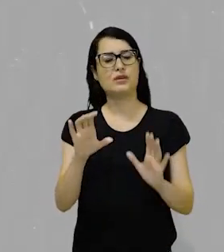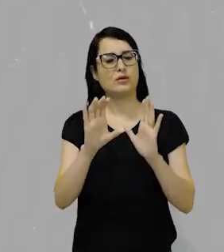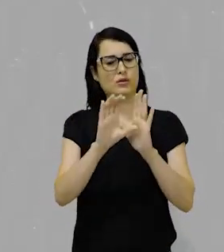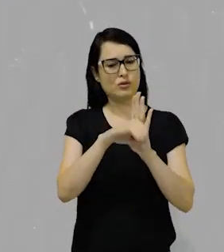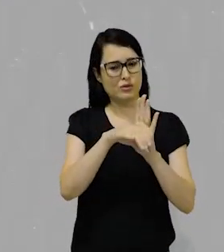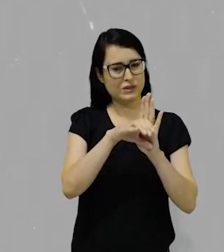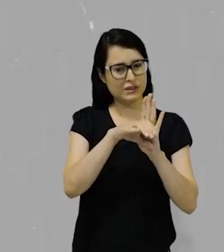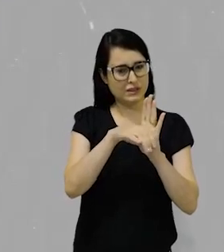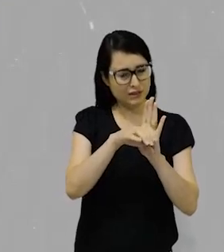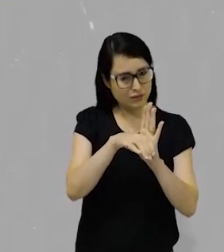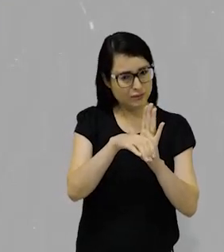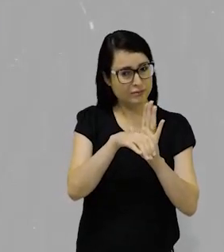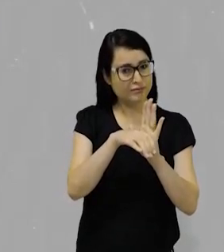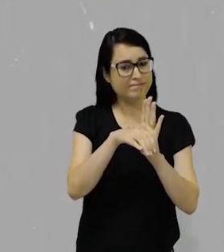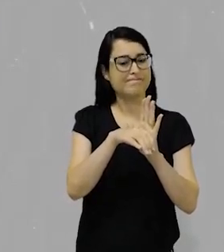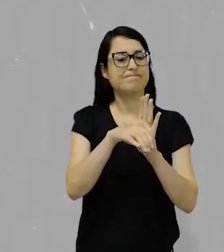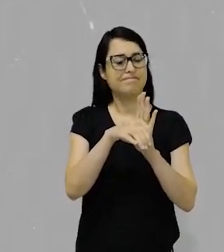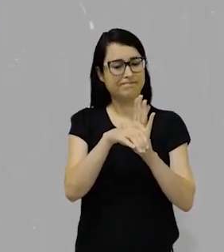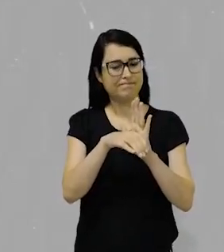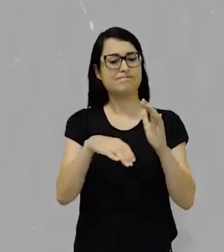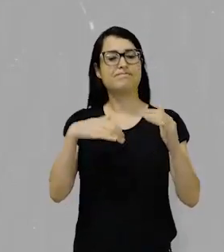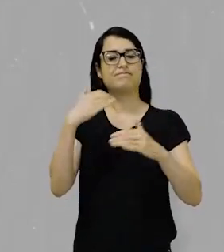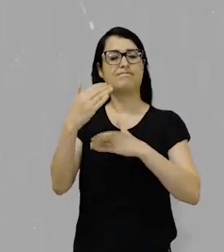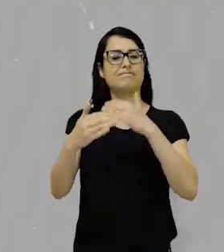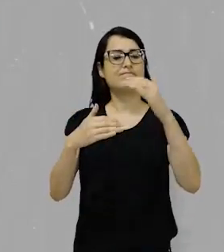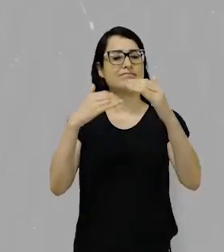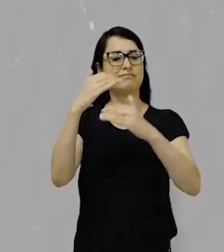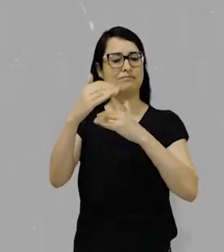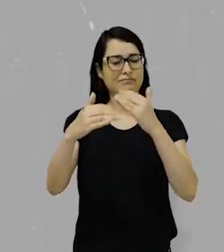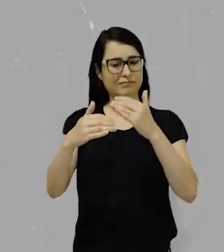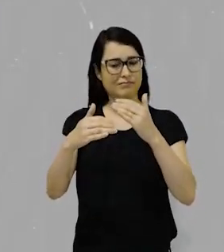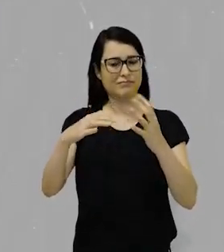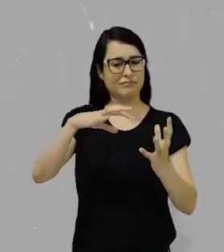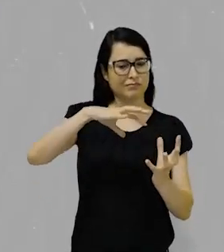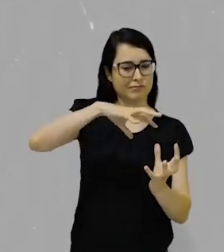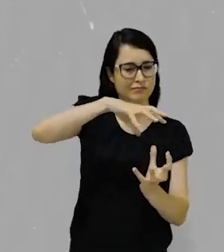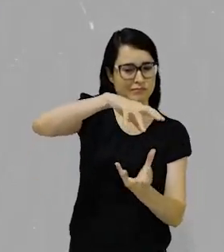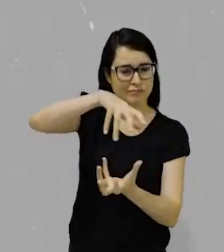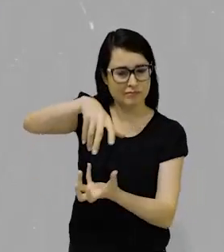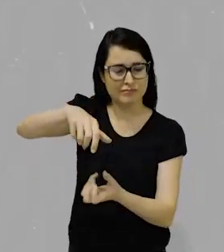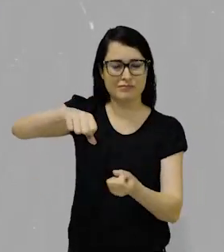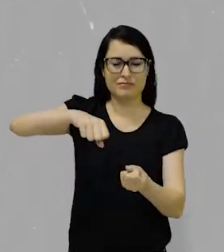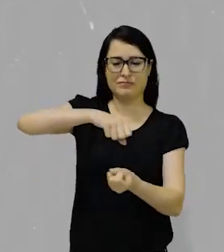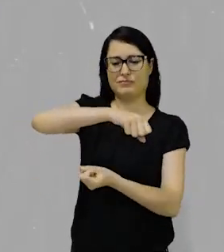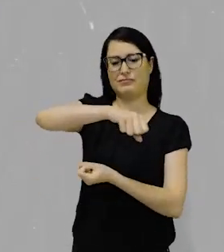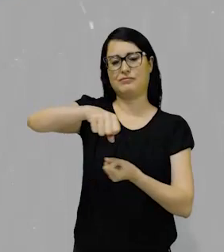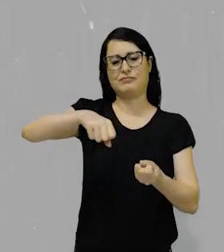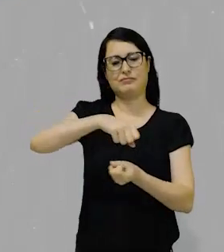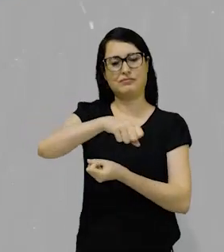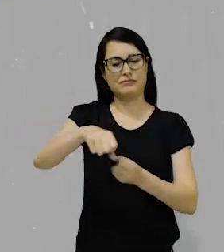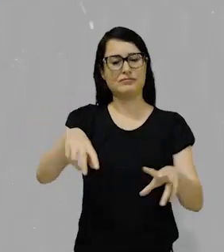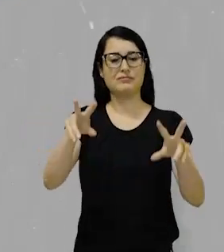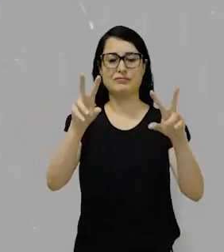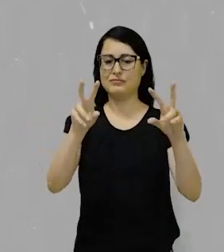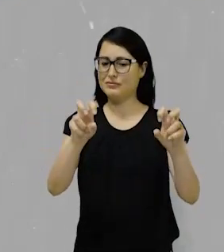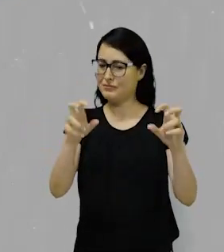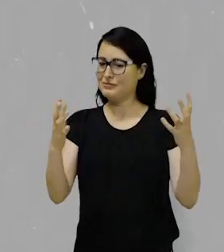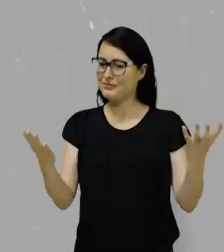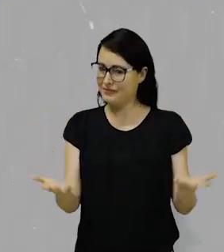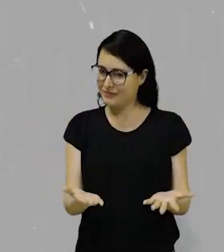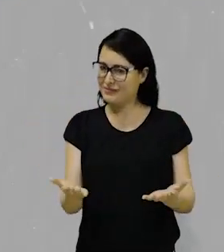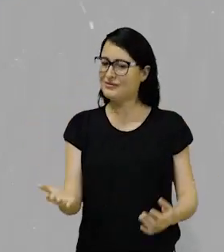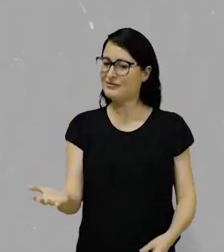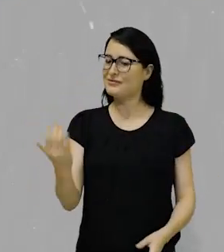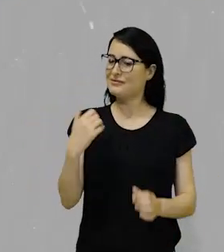conceito chamado desenvolvimento sustentável, que é a nossa temática de hoje. Então fica comigo